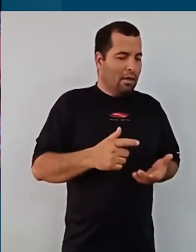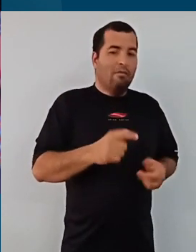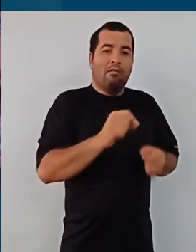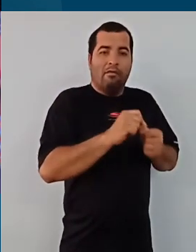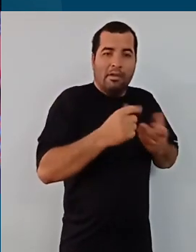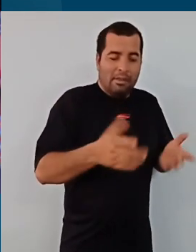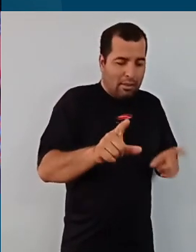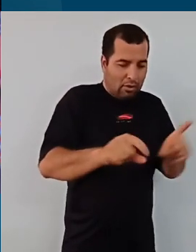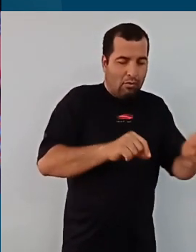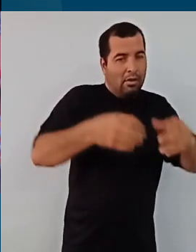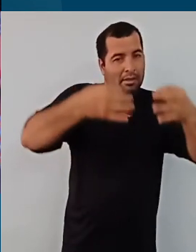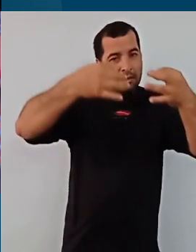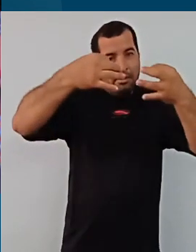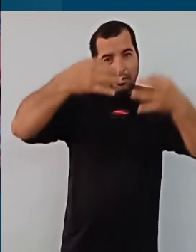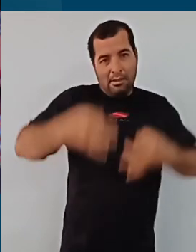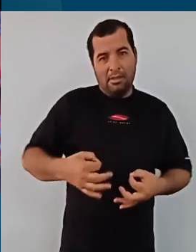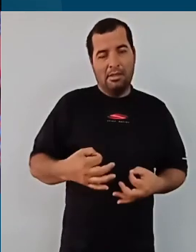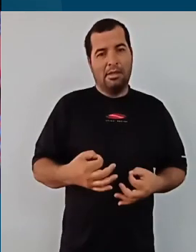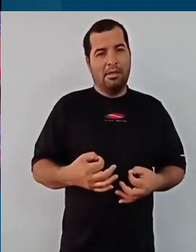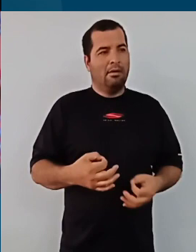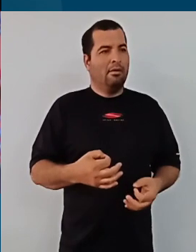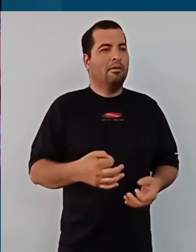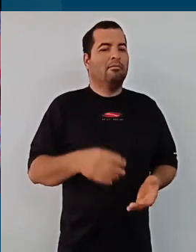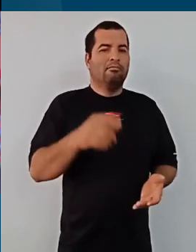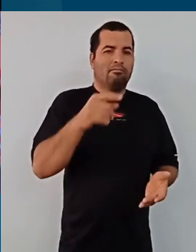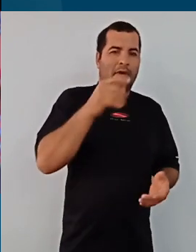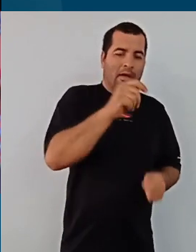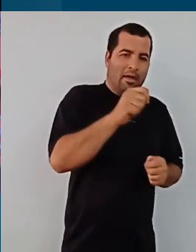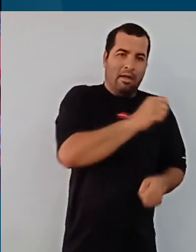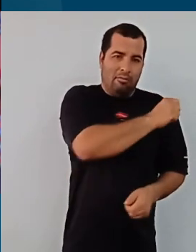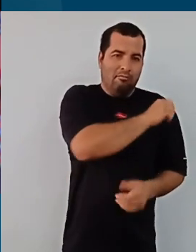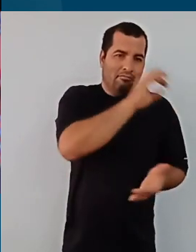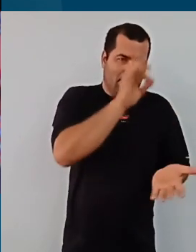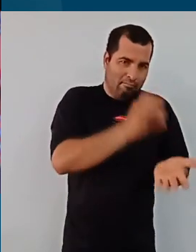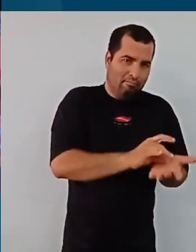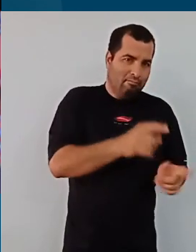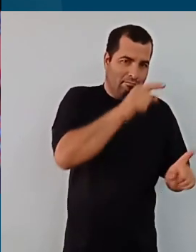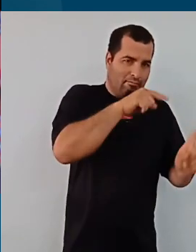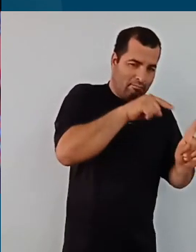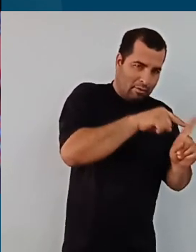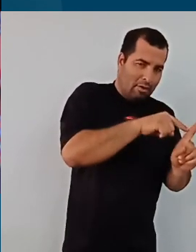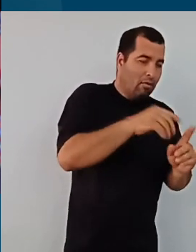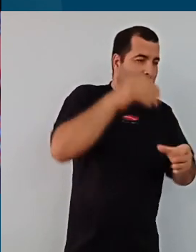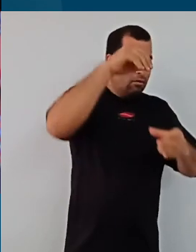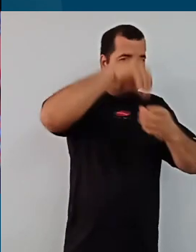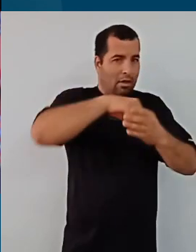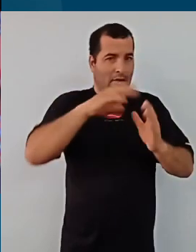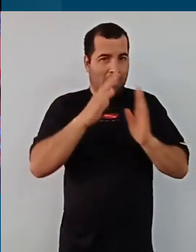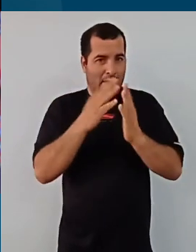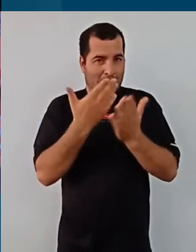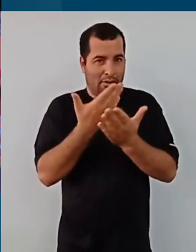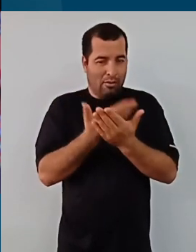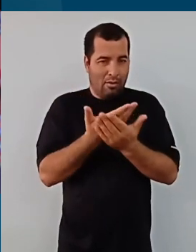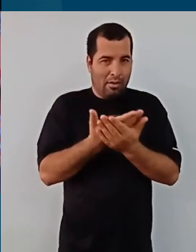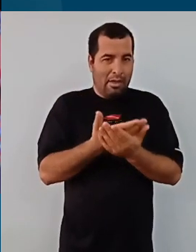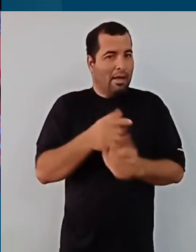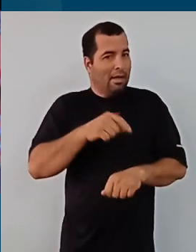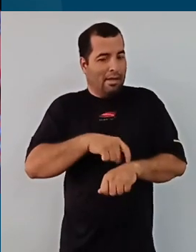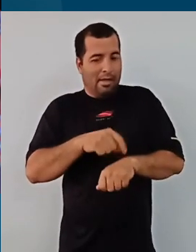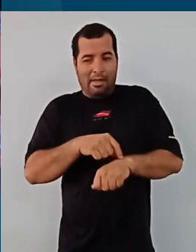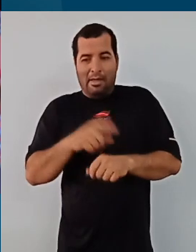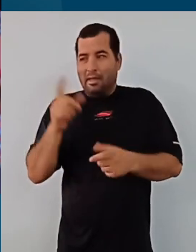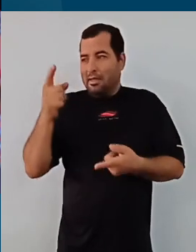fazer boas escolhas para colocar esse estudante no centro quando ele está na escola. O nosso tempo está se esgotando, mas eu